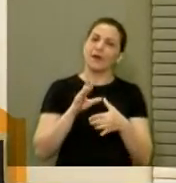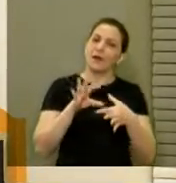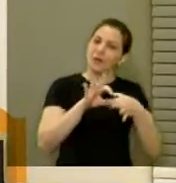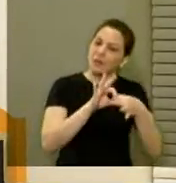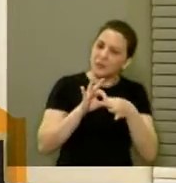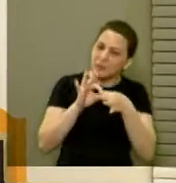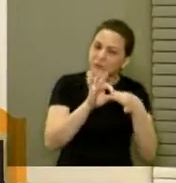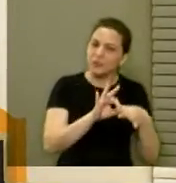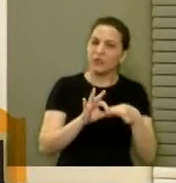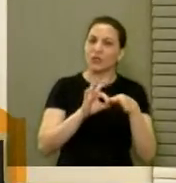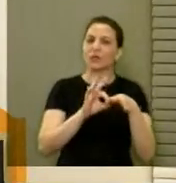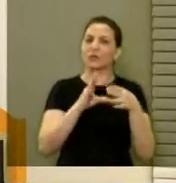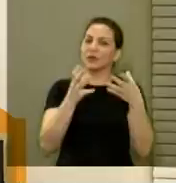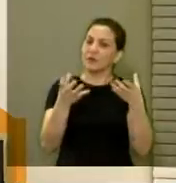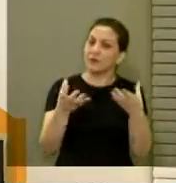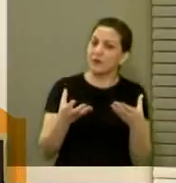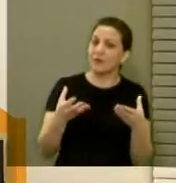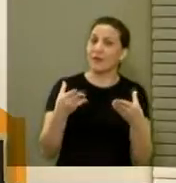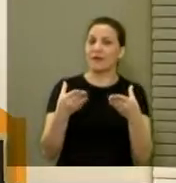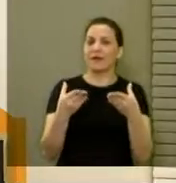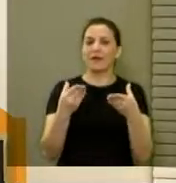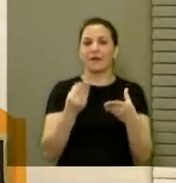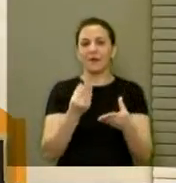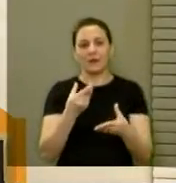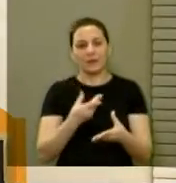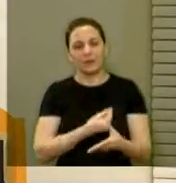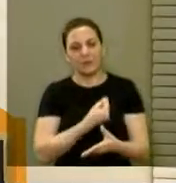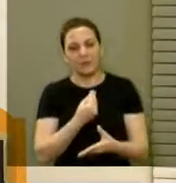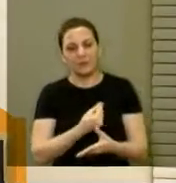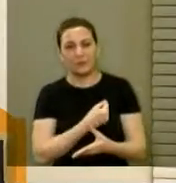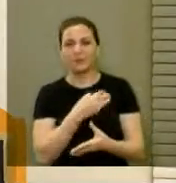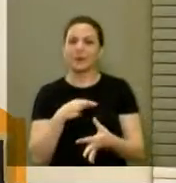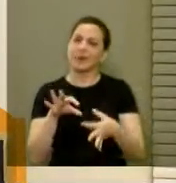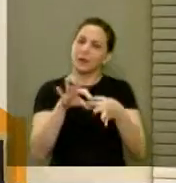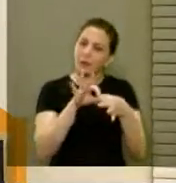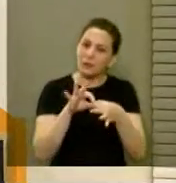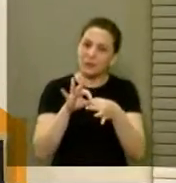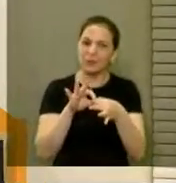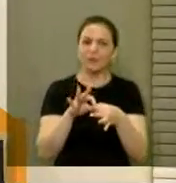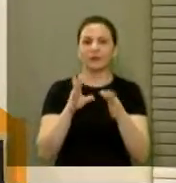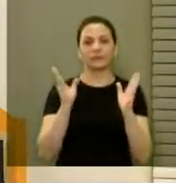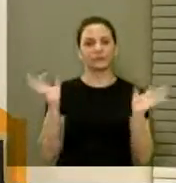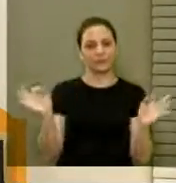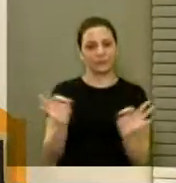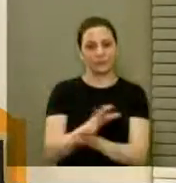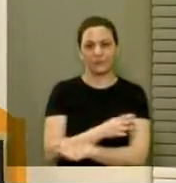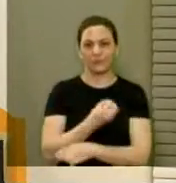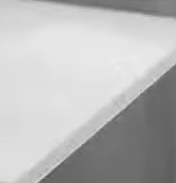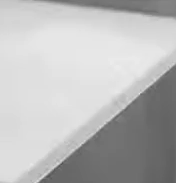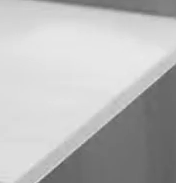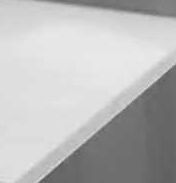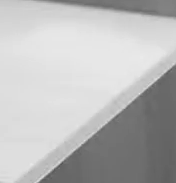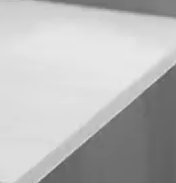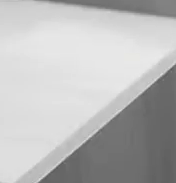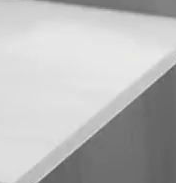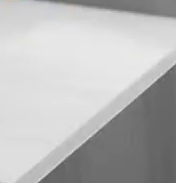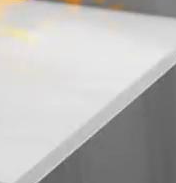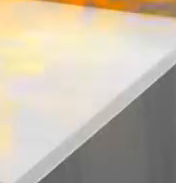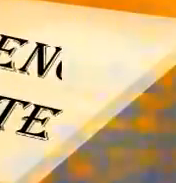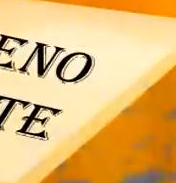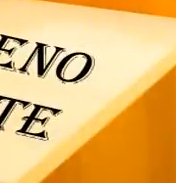que queiram participar do próximo pleito que compareçam à pá para se filiar também era isso que eu tinha para hoje uma boa noite a todos